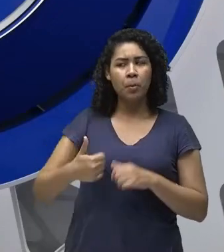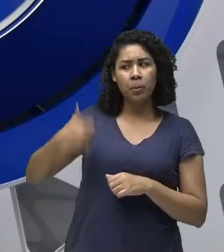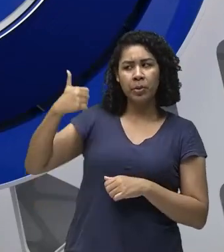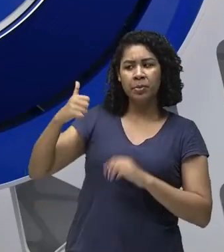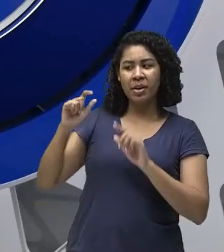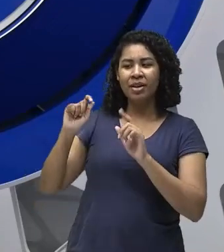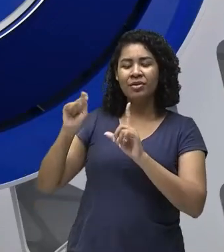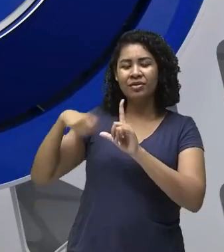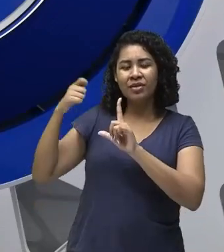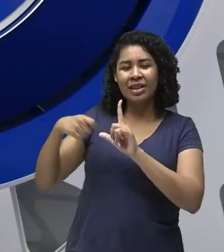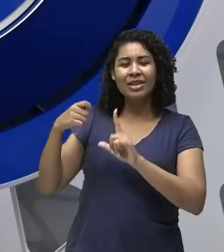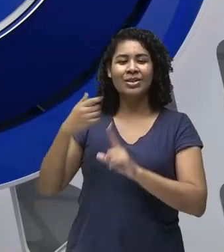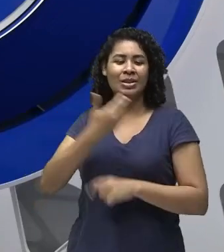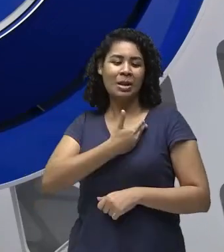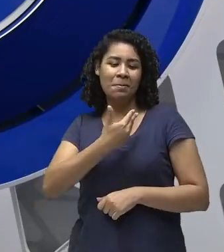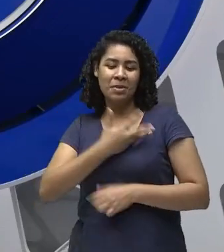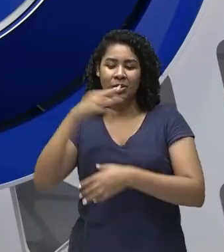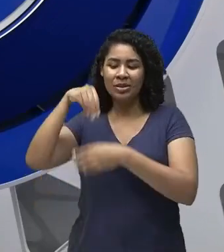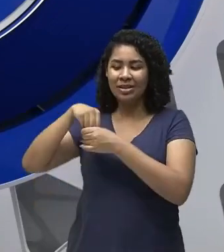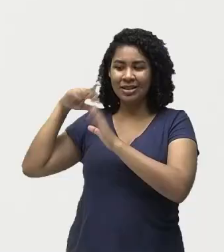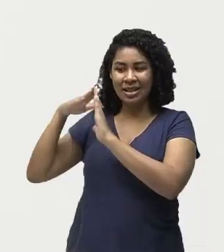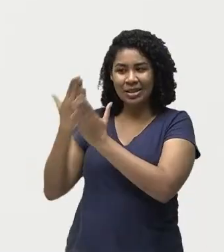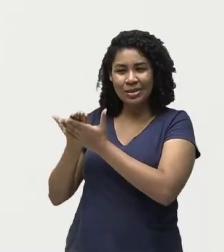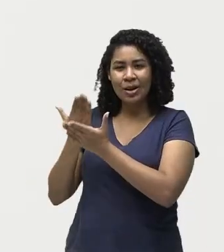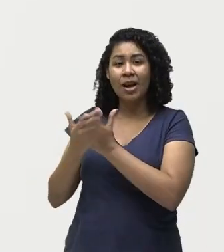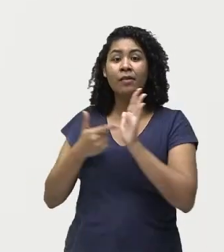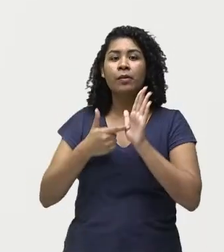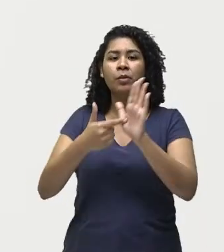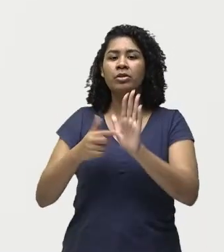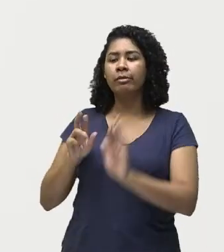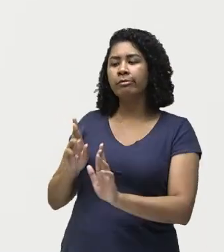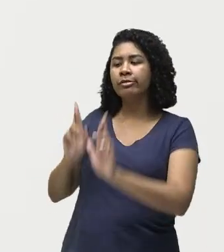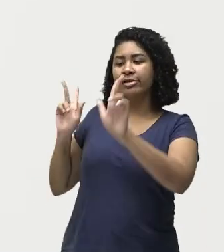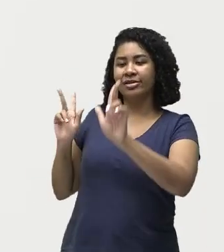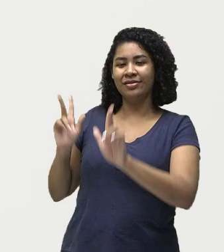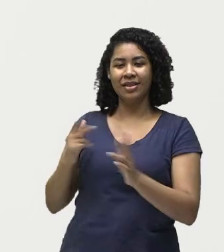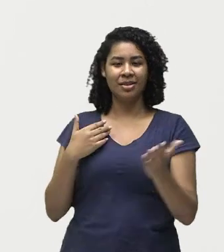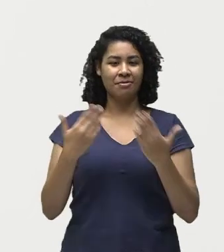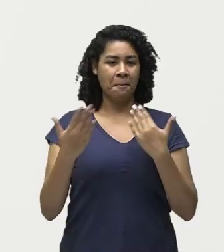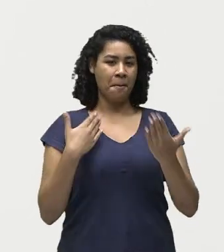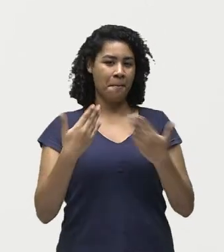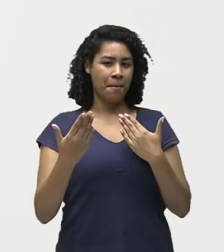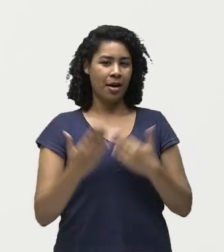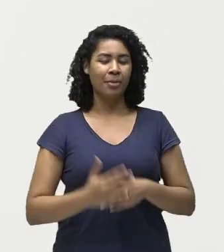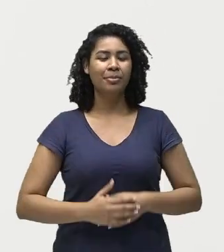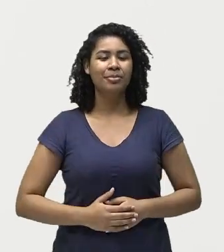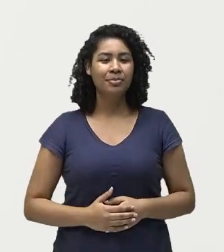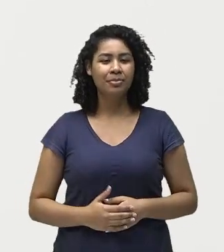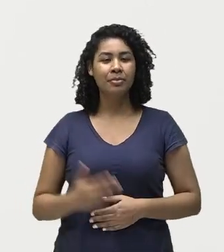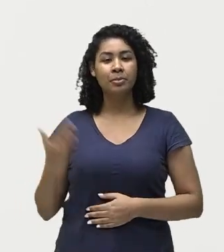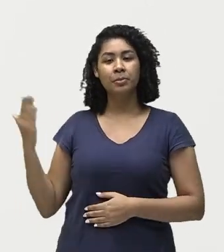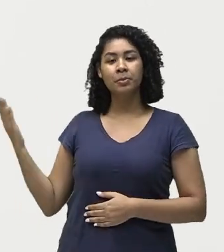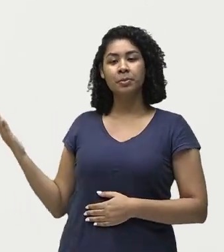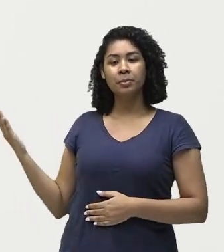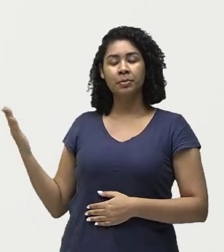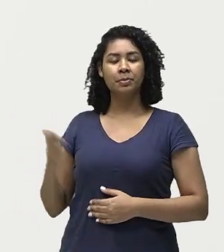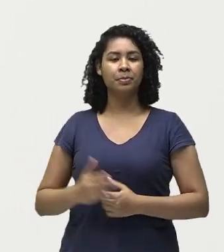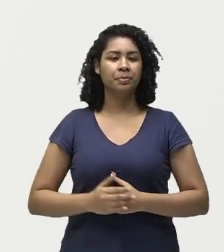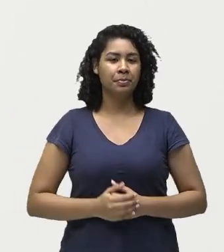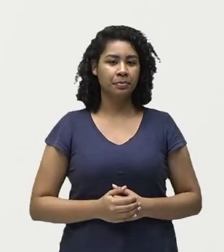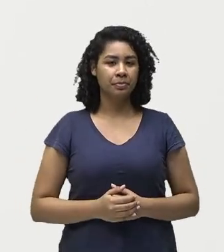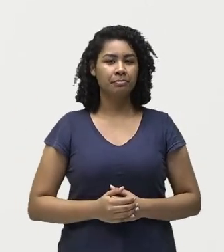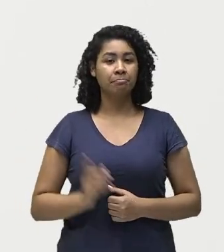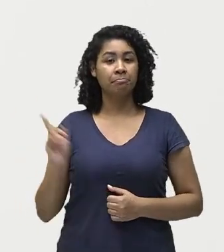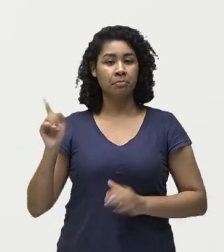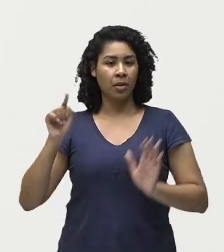the school, na escola. Vamos lá, let's go! Então, olha só esse diálogo aqui. Essa